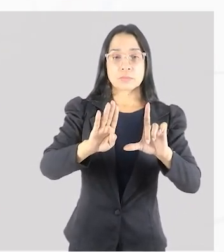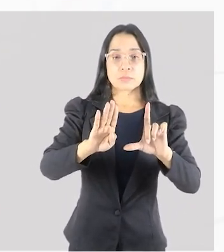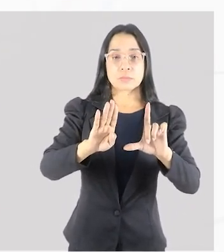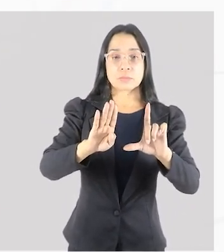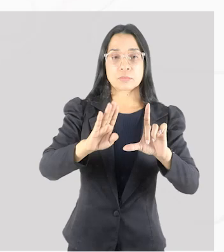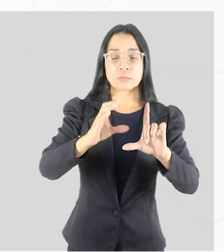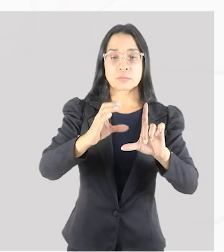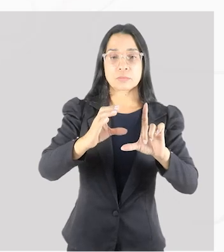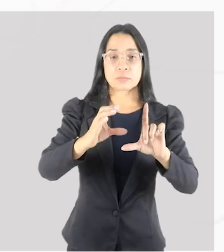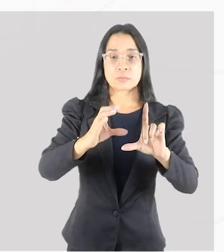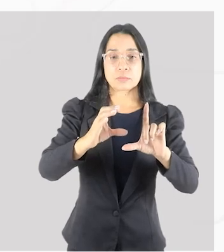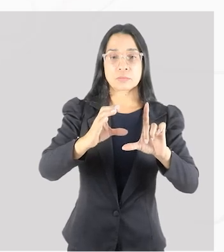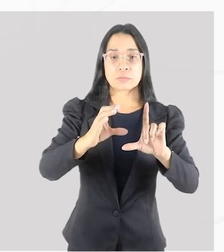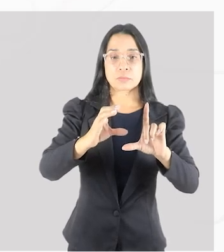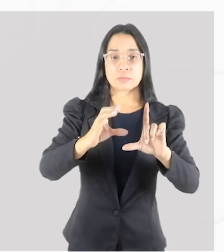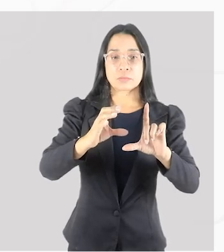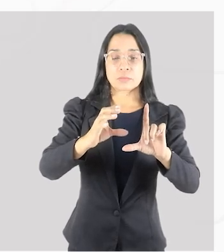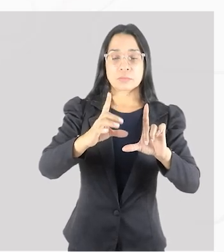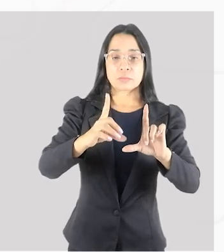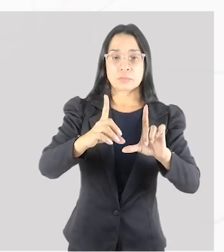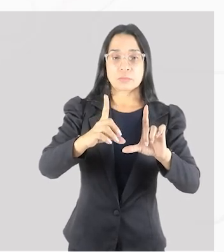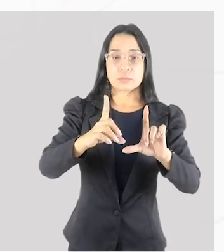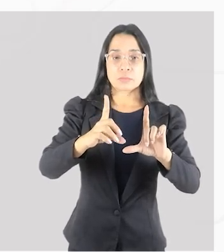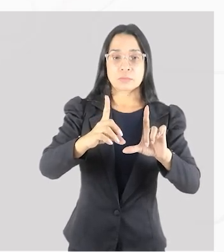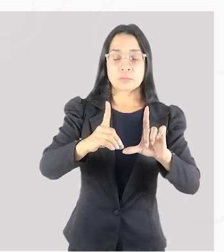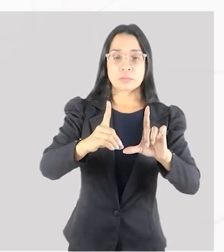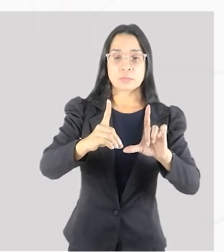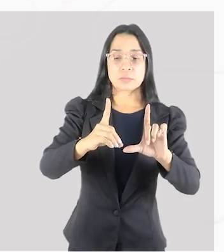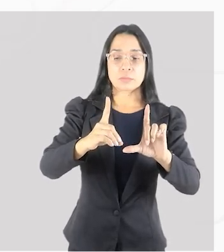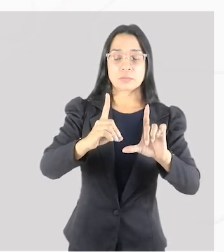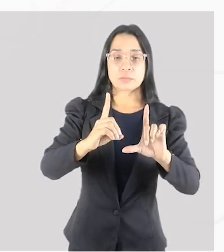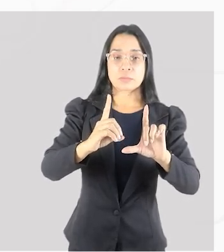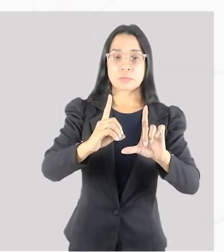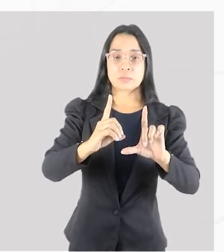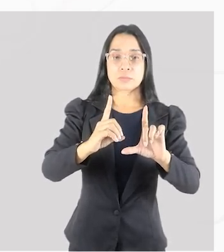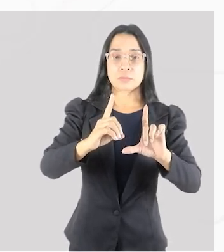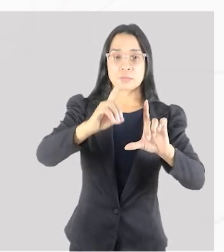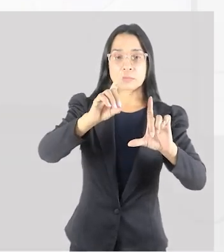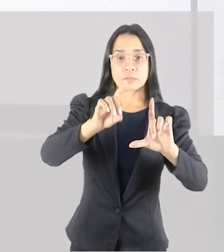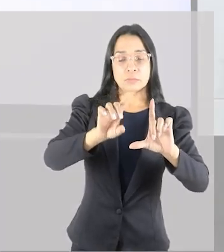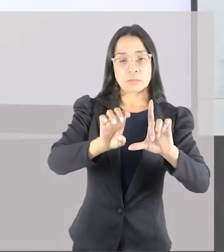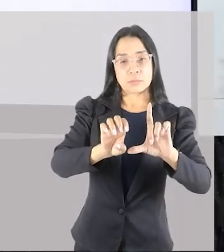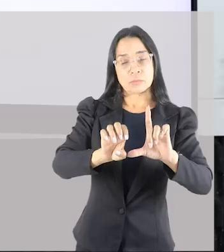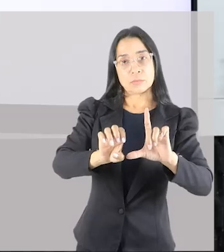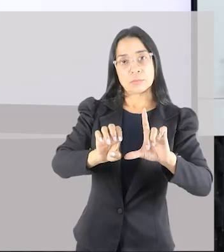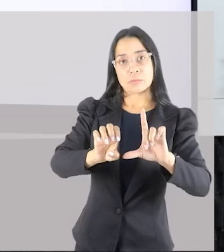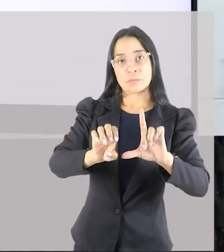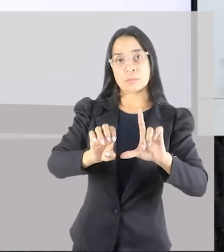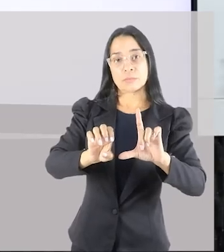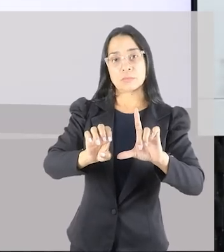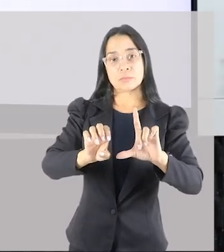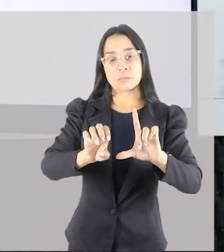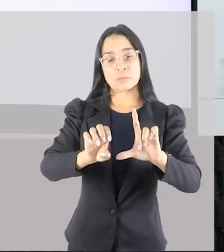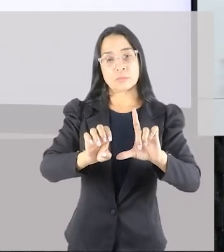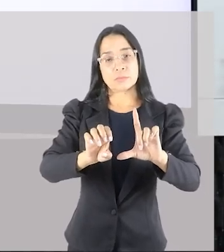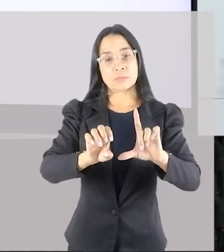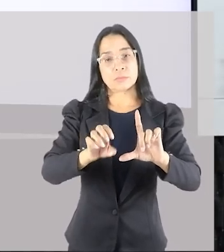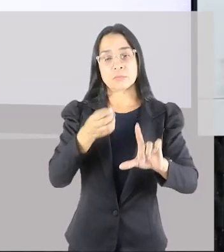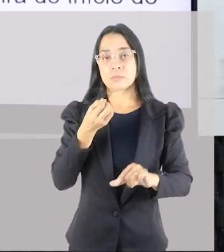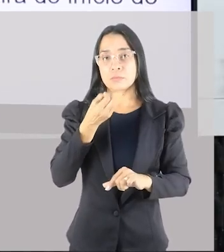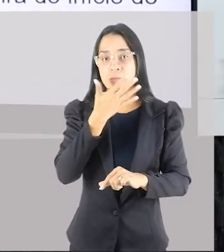sindicatos ausência de especialização industrialização acelerada ou alta de preços